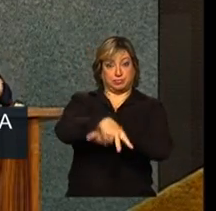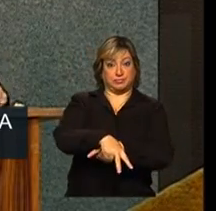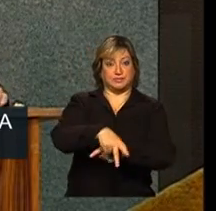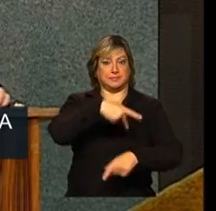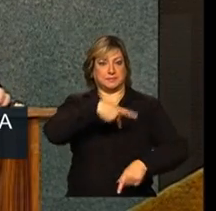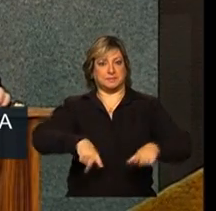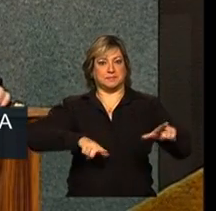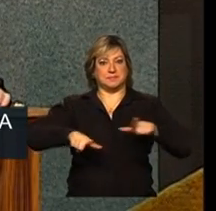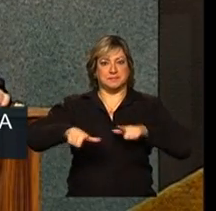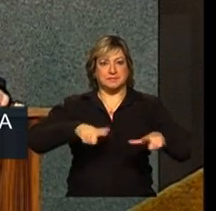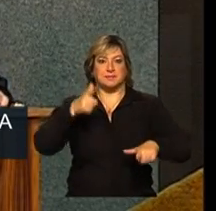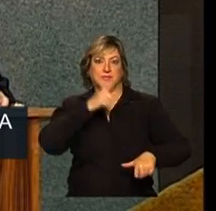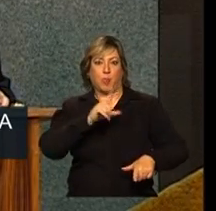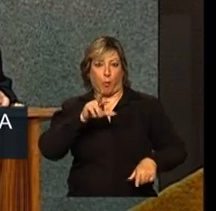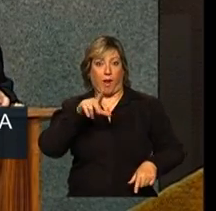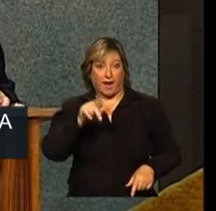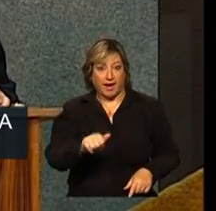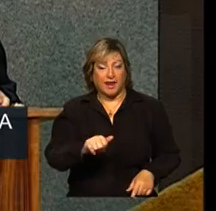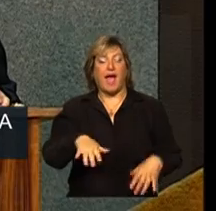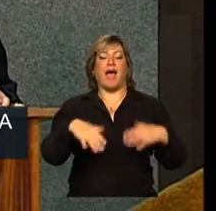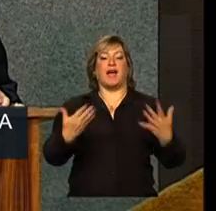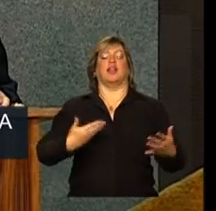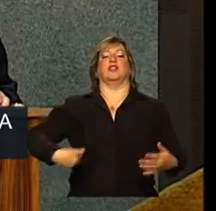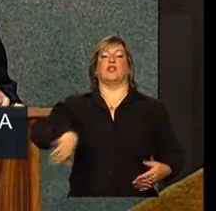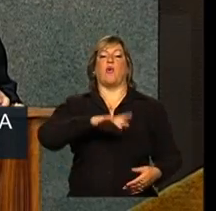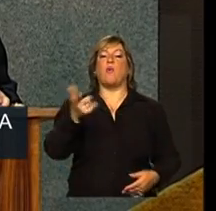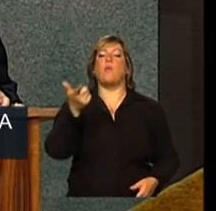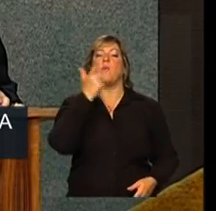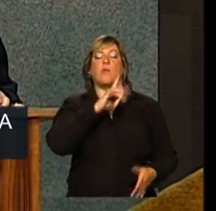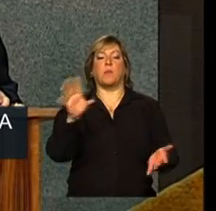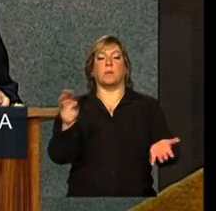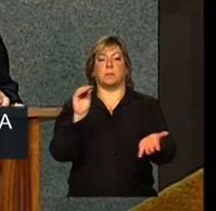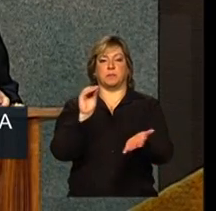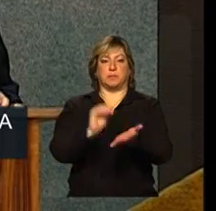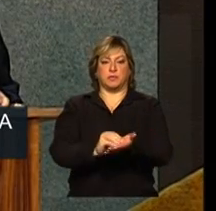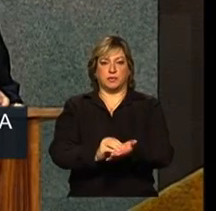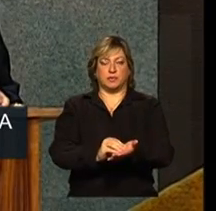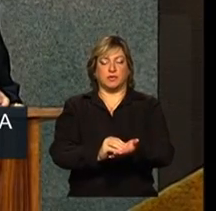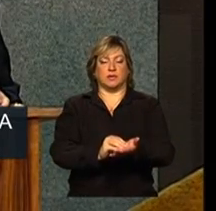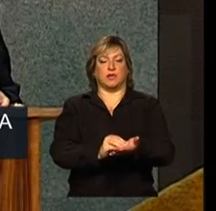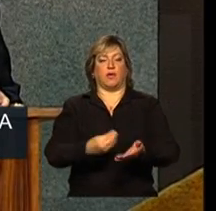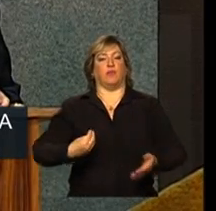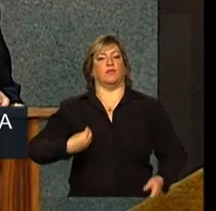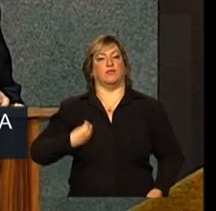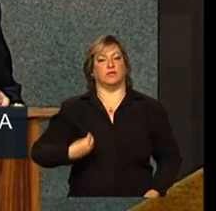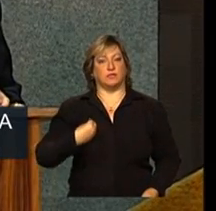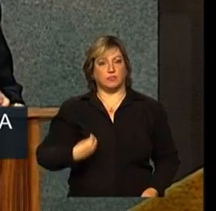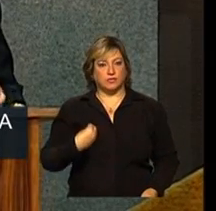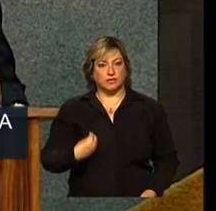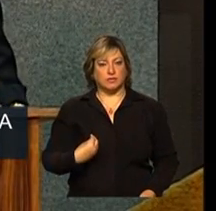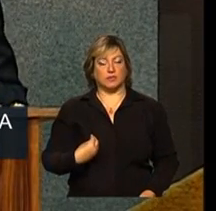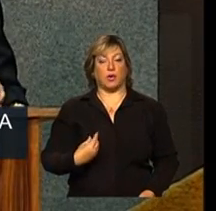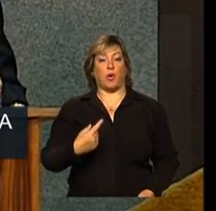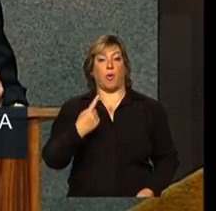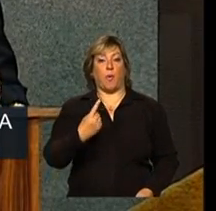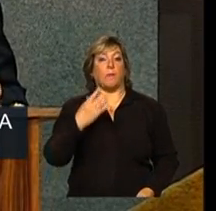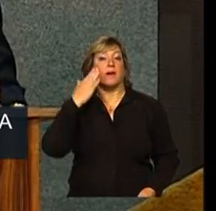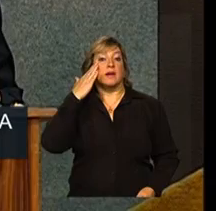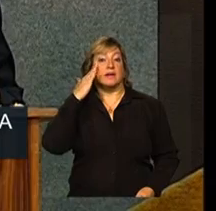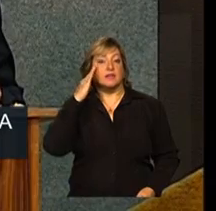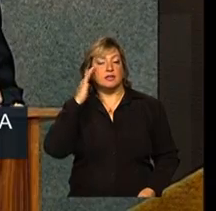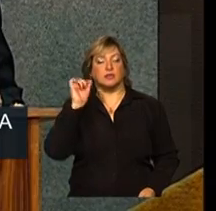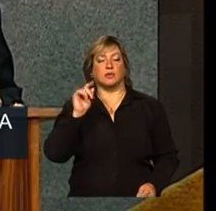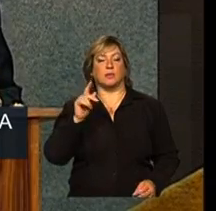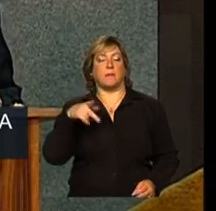que nós conseguimos colocar em funcionamento uma orientação de